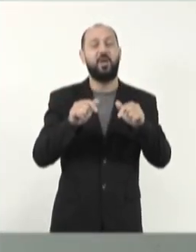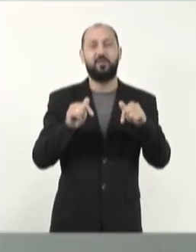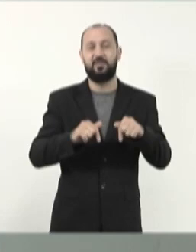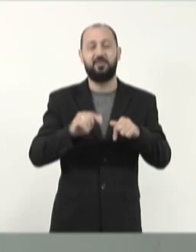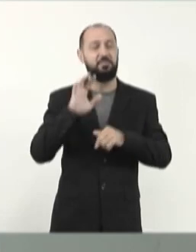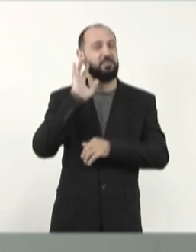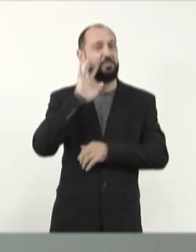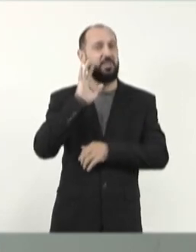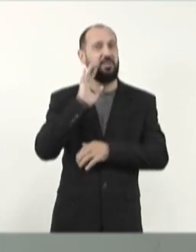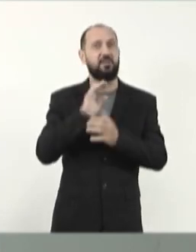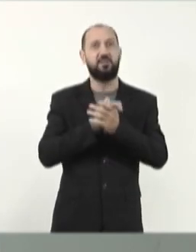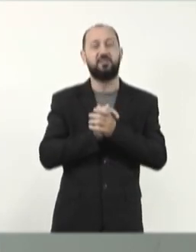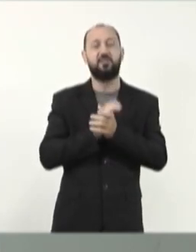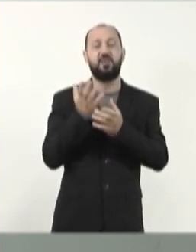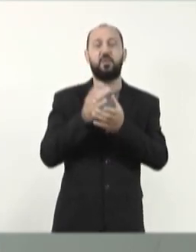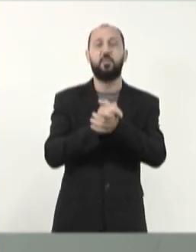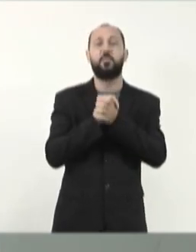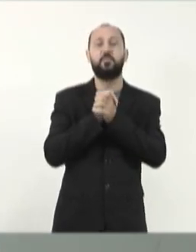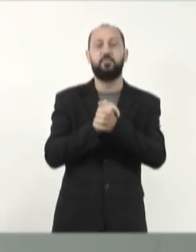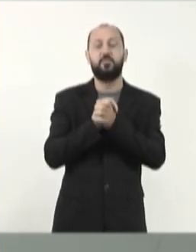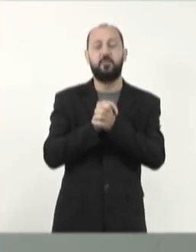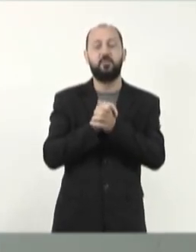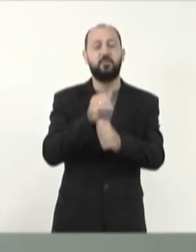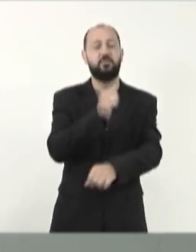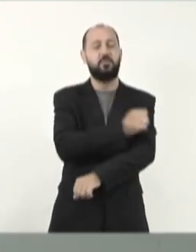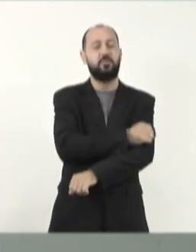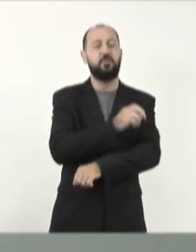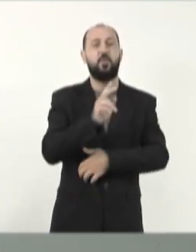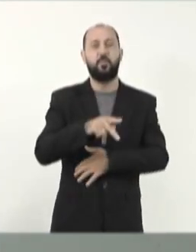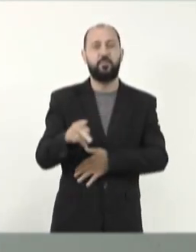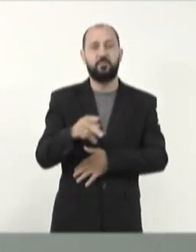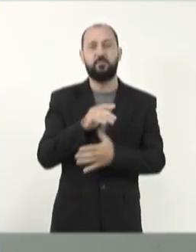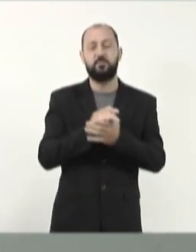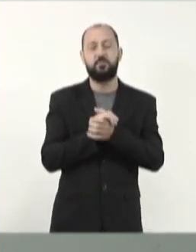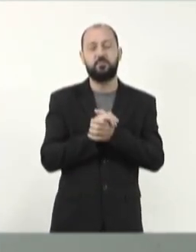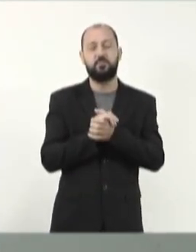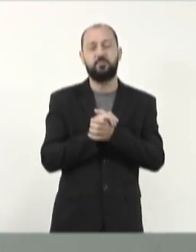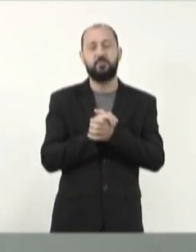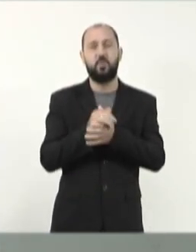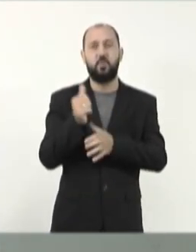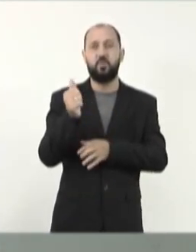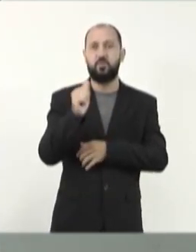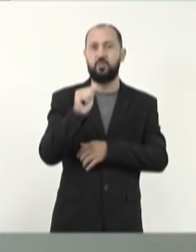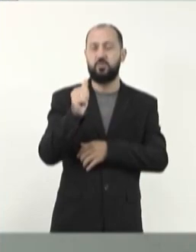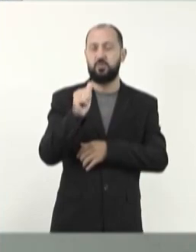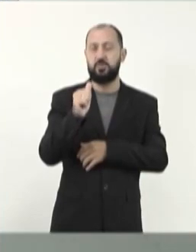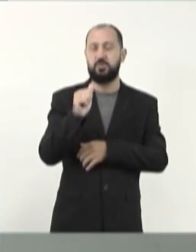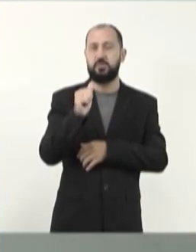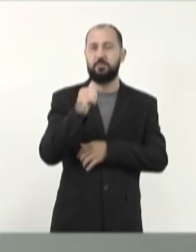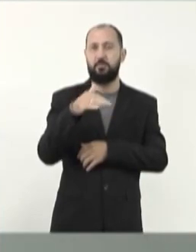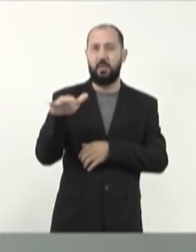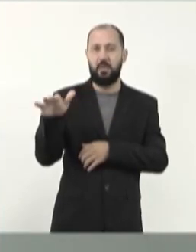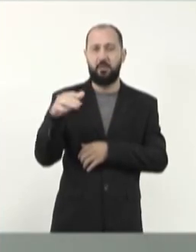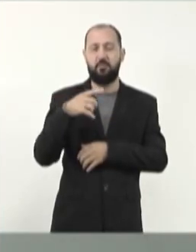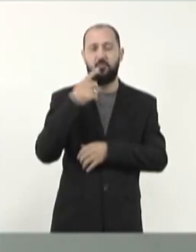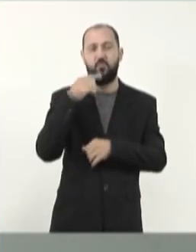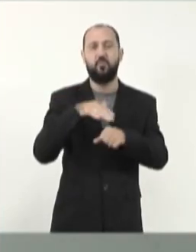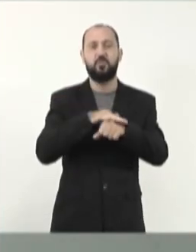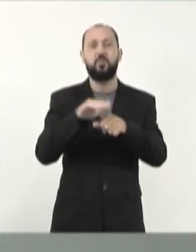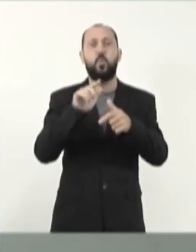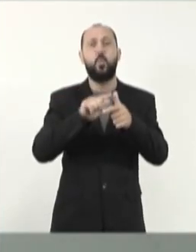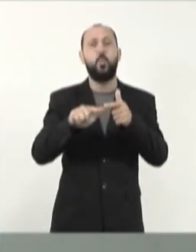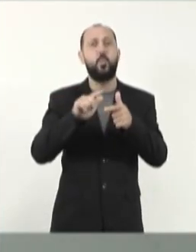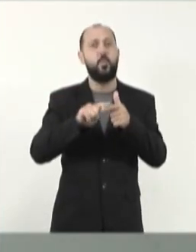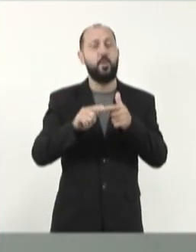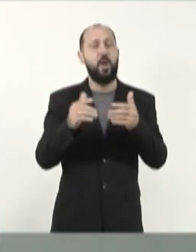Bem legal aí. E parabéns aos estudantes e ao professor. 11 horas e 38 minutos em Mato Grosso do Sul. Vamos falar agora de um